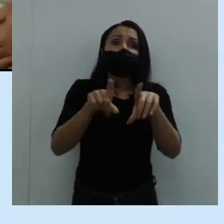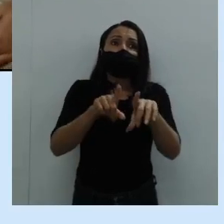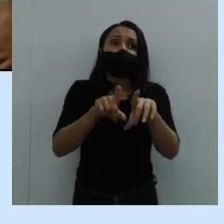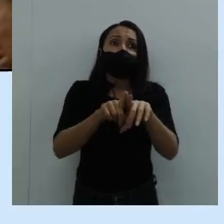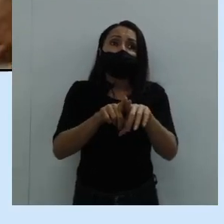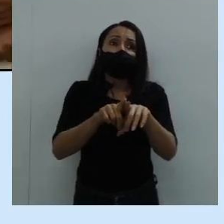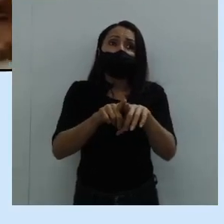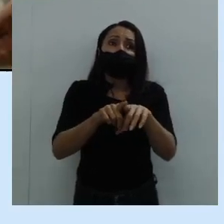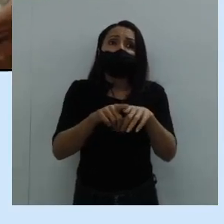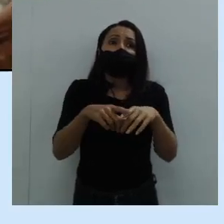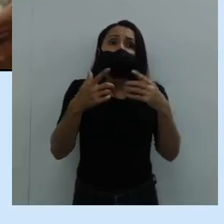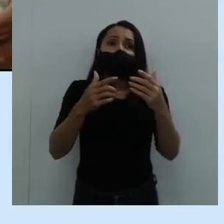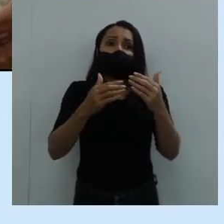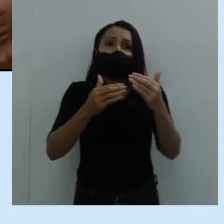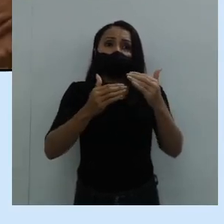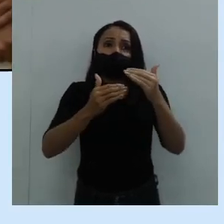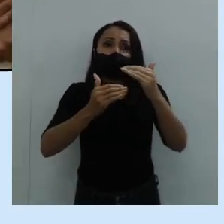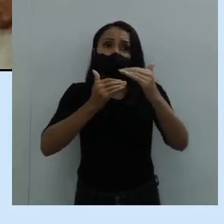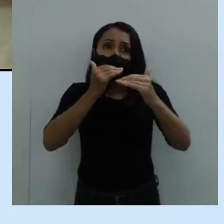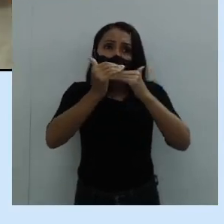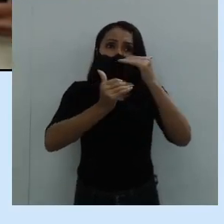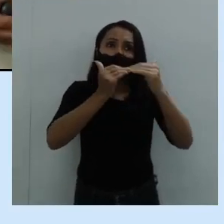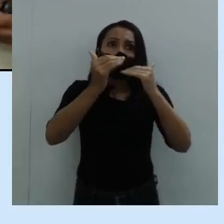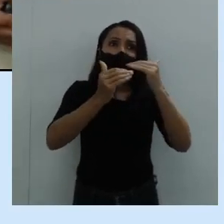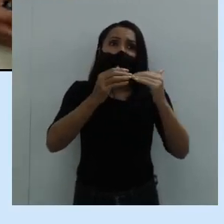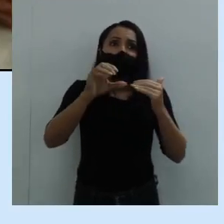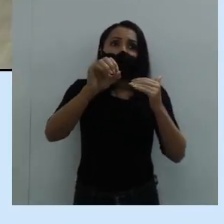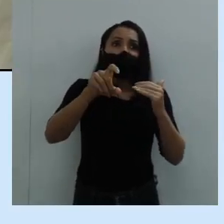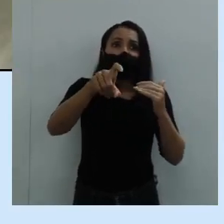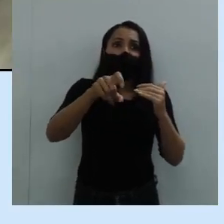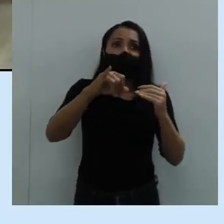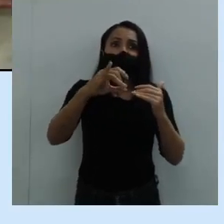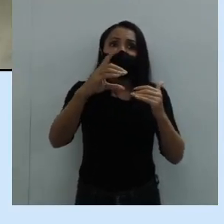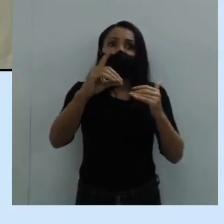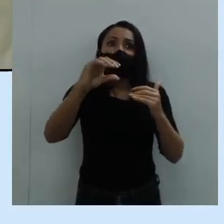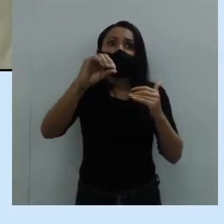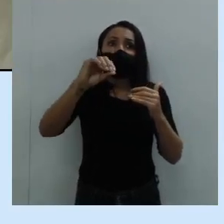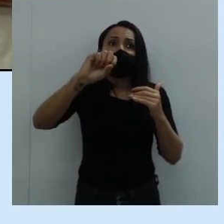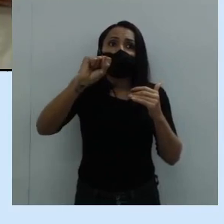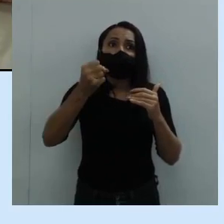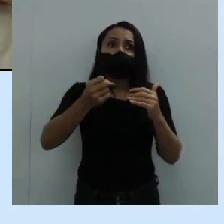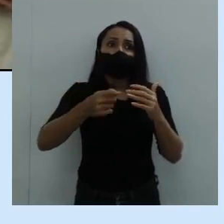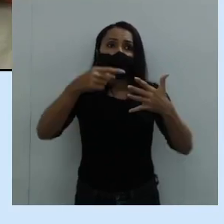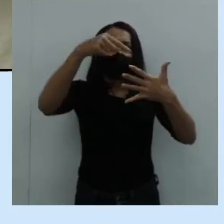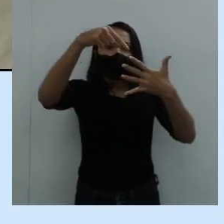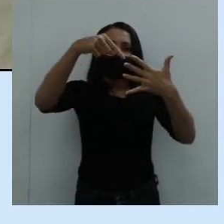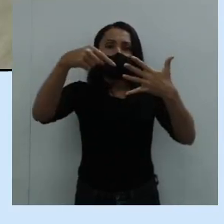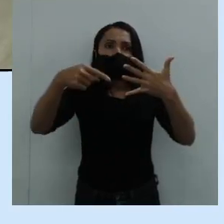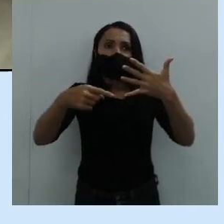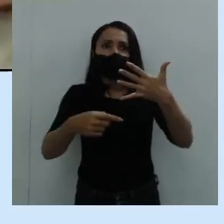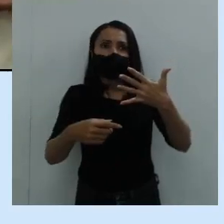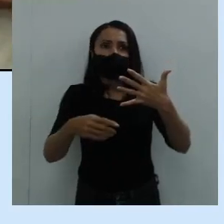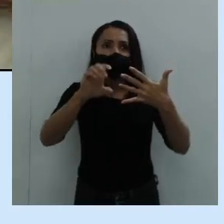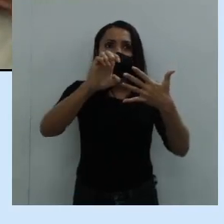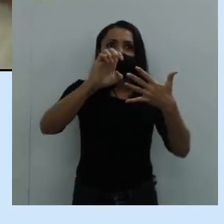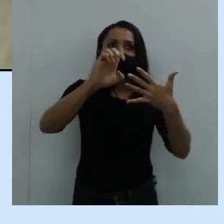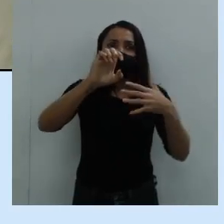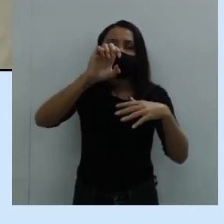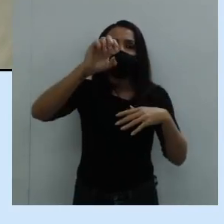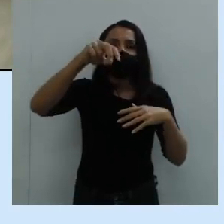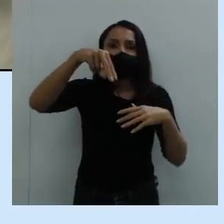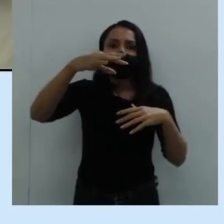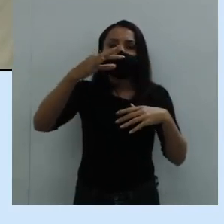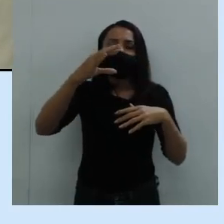vai gerar óxidos, né? De nitrogênios, óxidos de enxofre, hidrocarbonetos